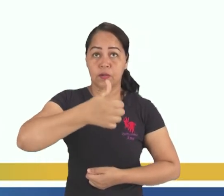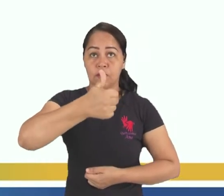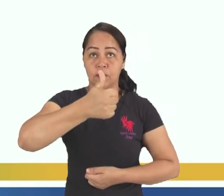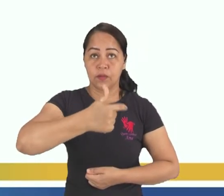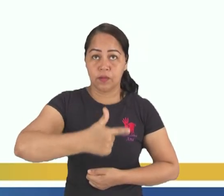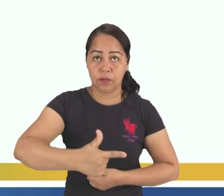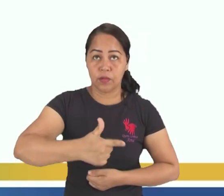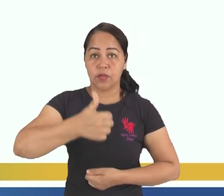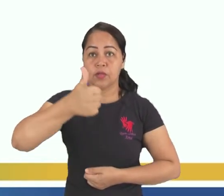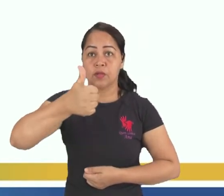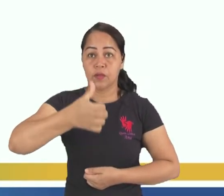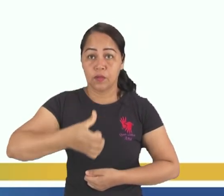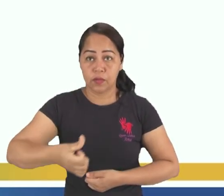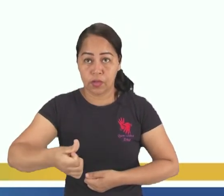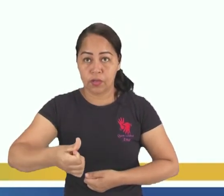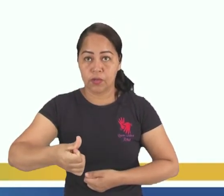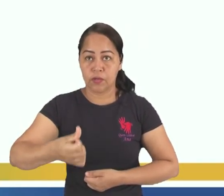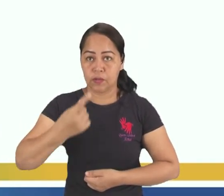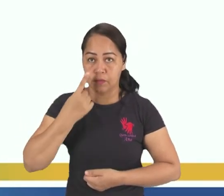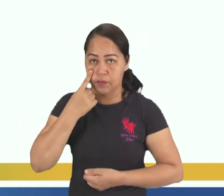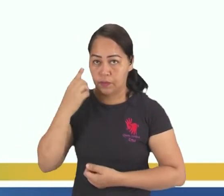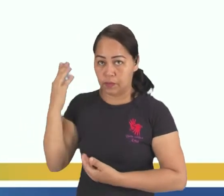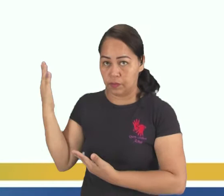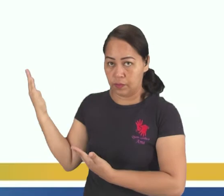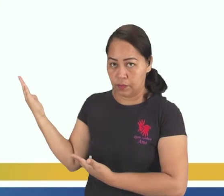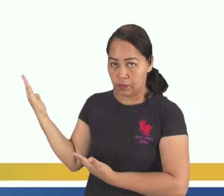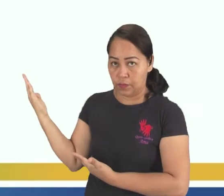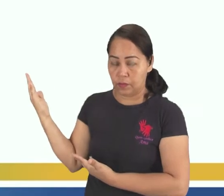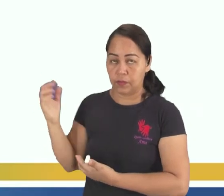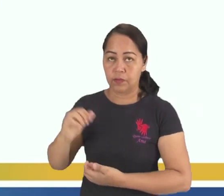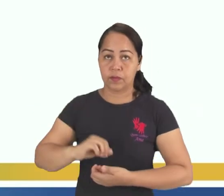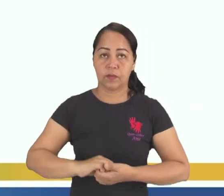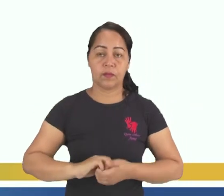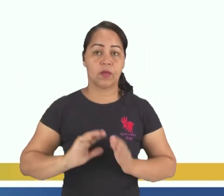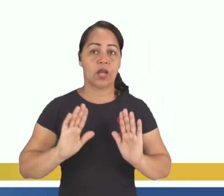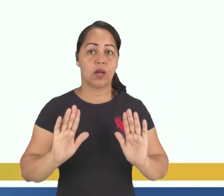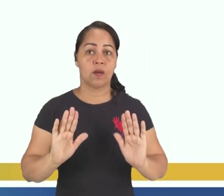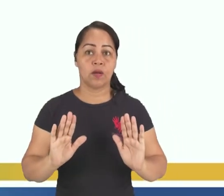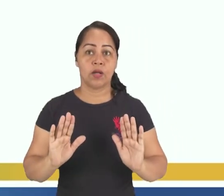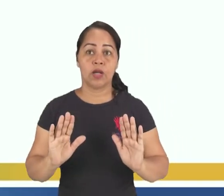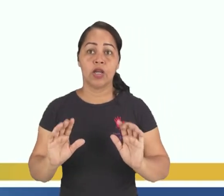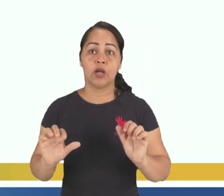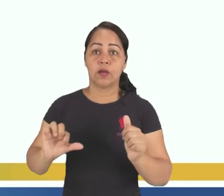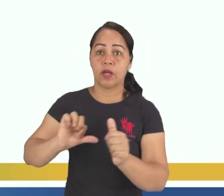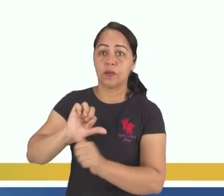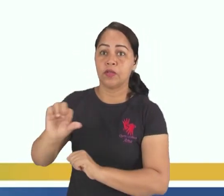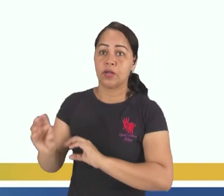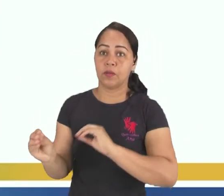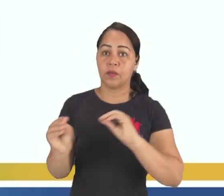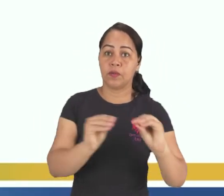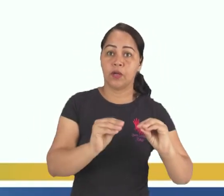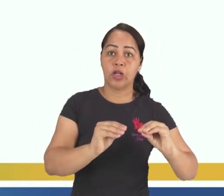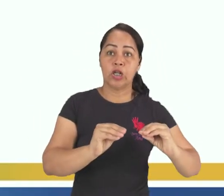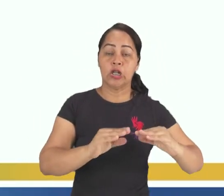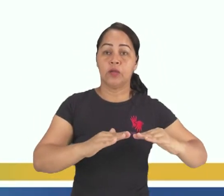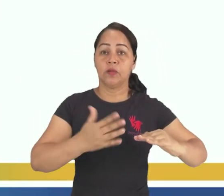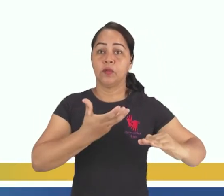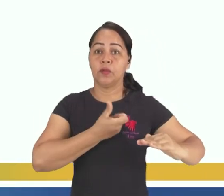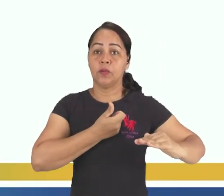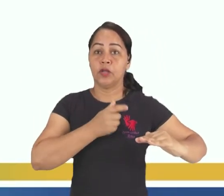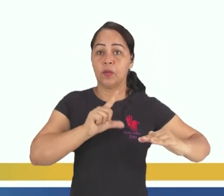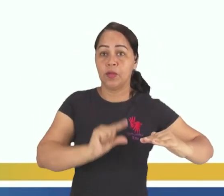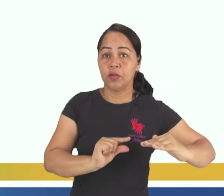1/6. Certo? Bom, eu quero colocar em ordem crescente, né? Pegar da menor e escrever até a